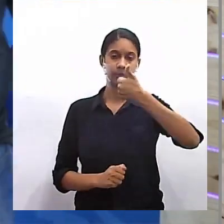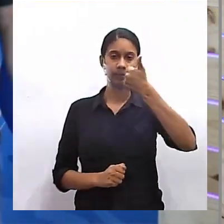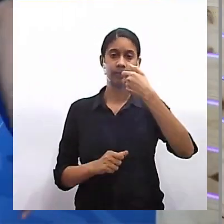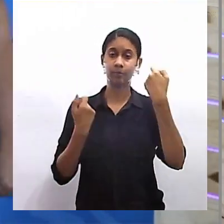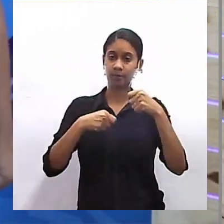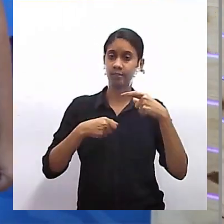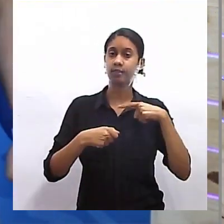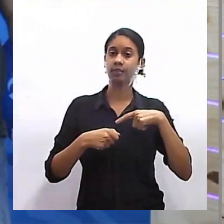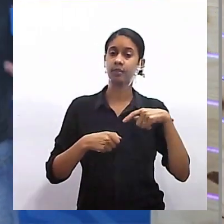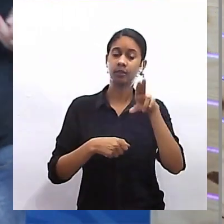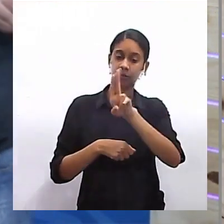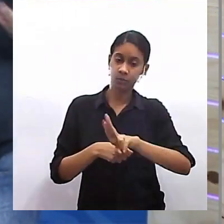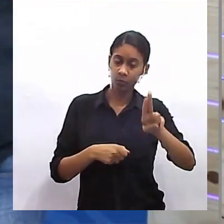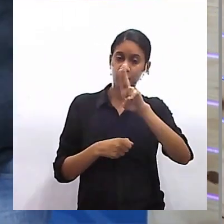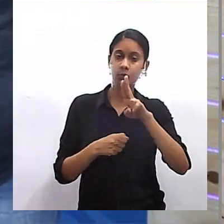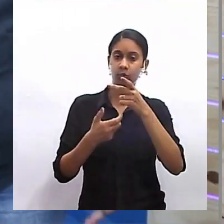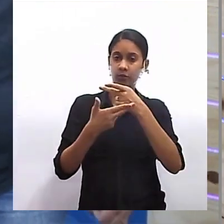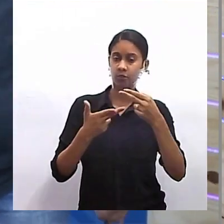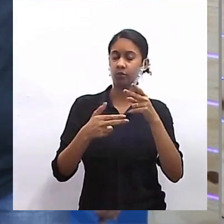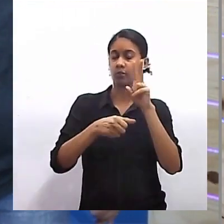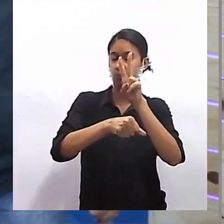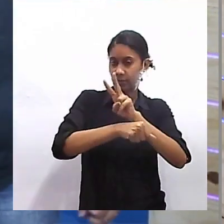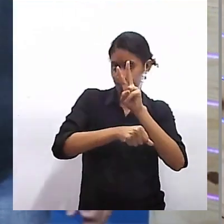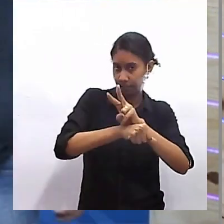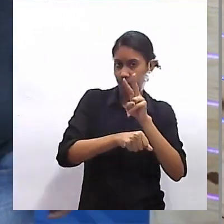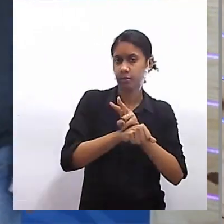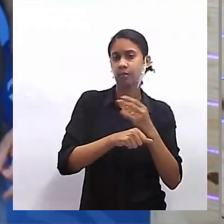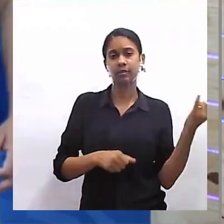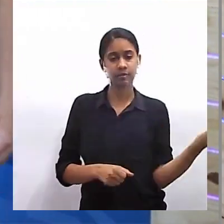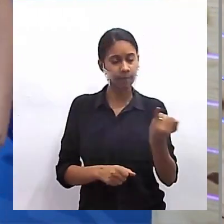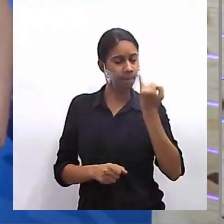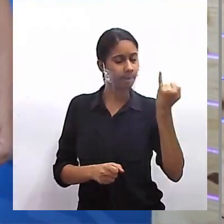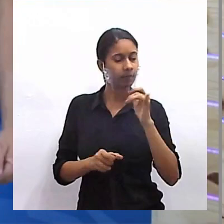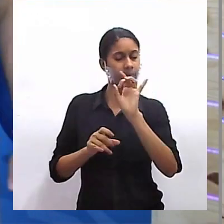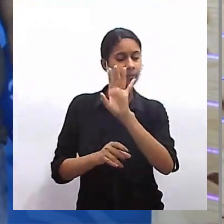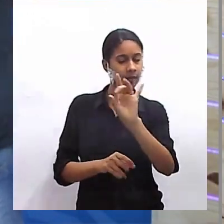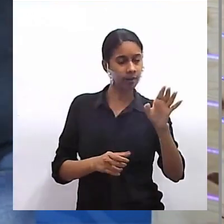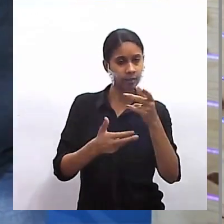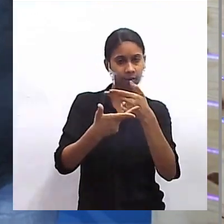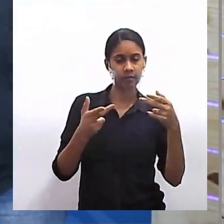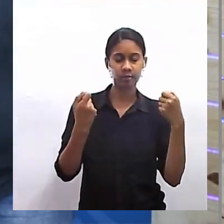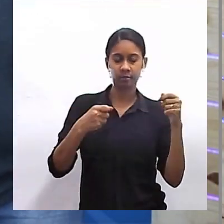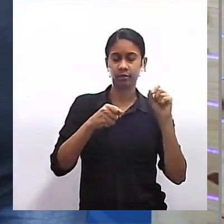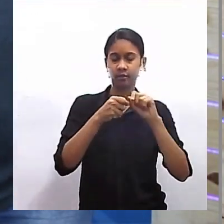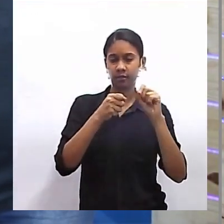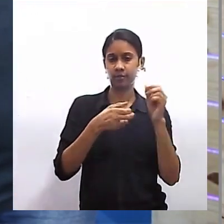EPIs necessários de acordo com cada operação. A gente tem que ter